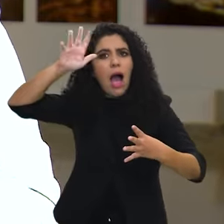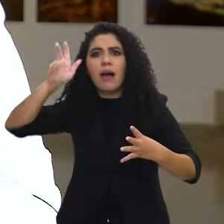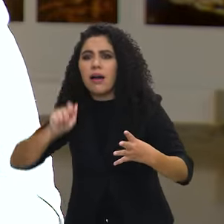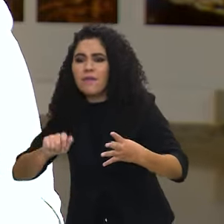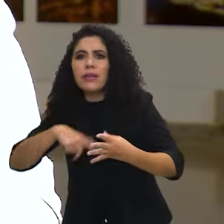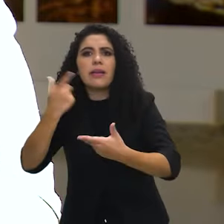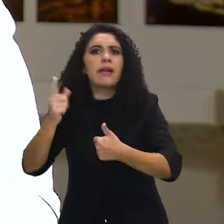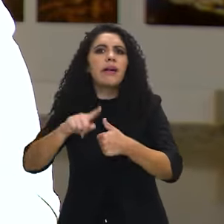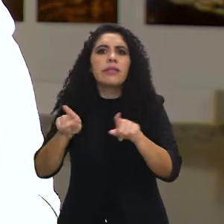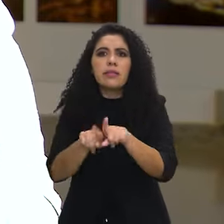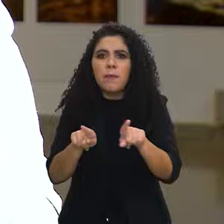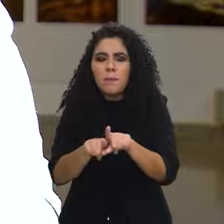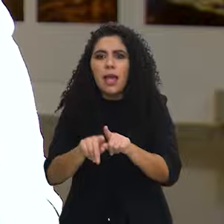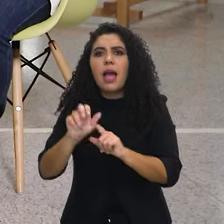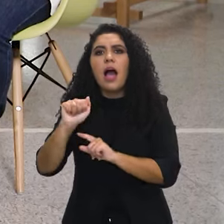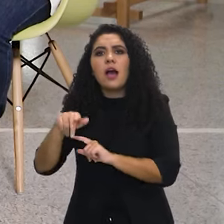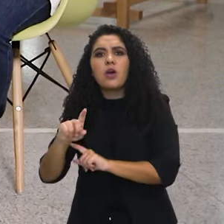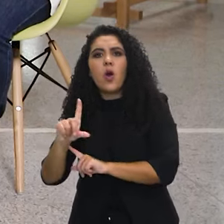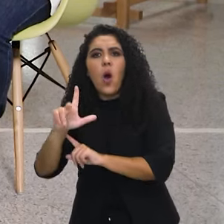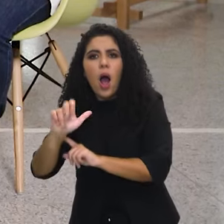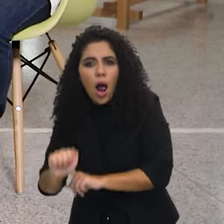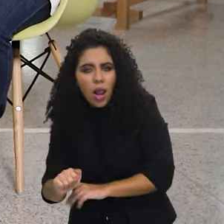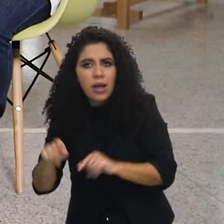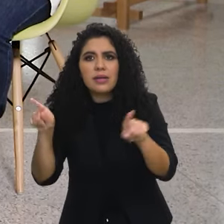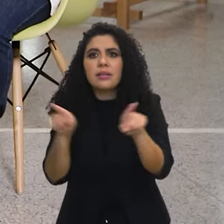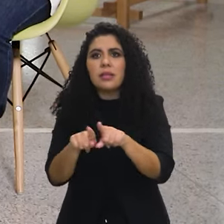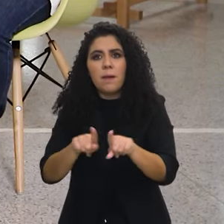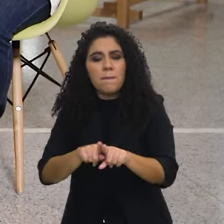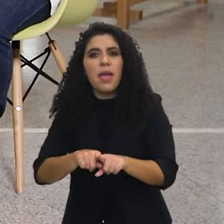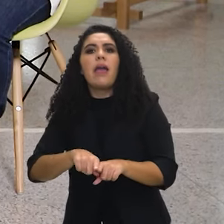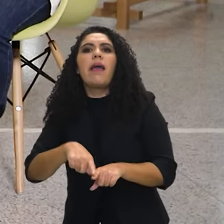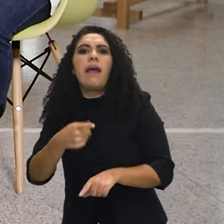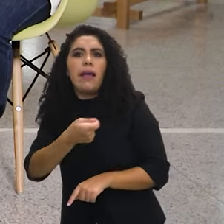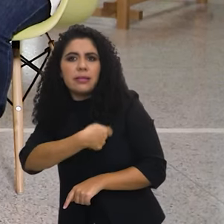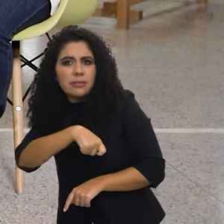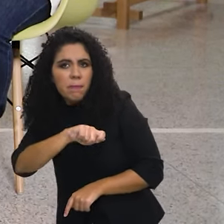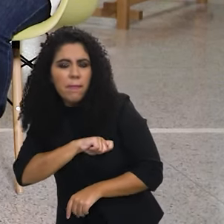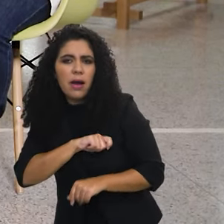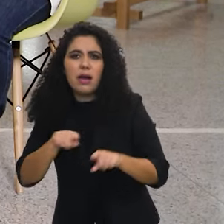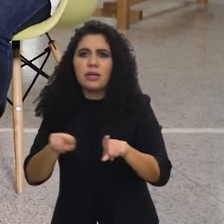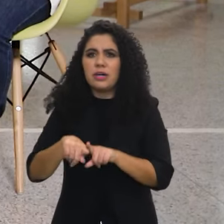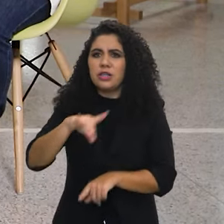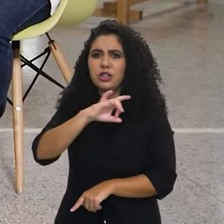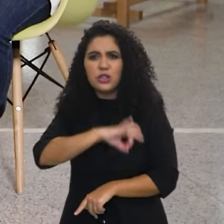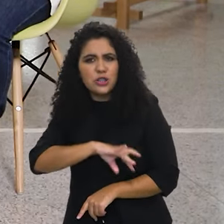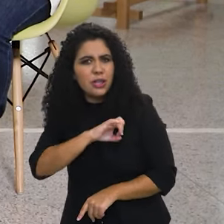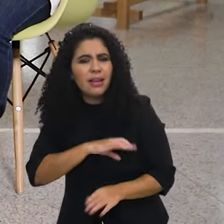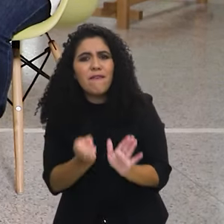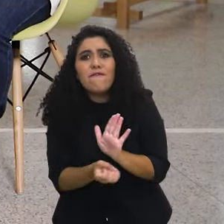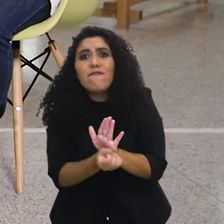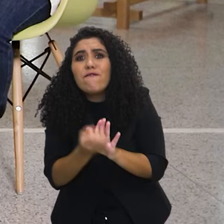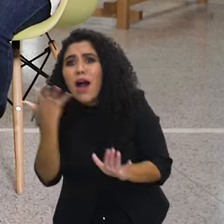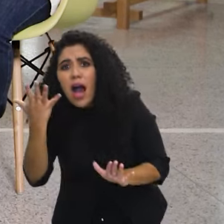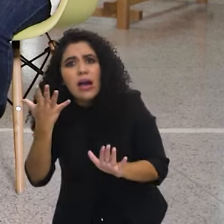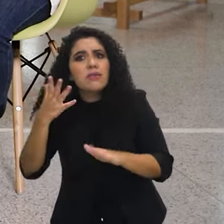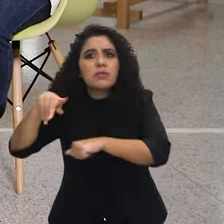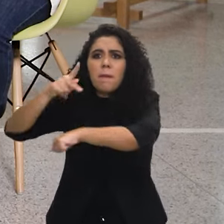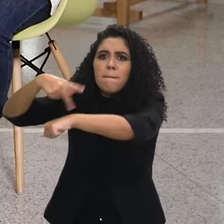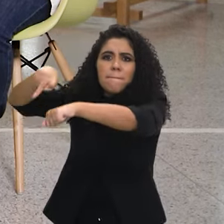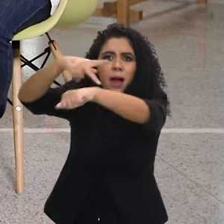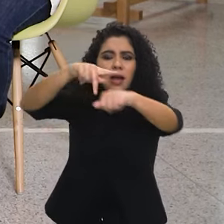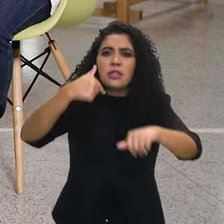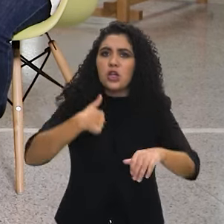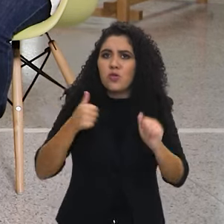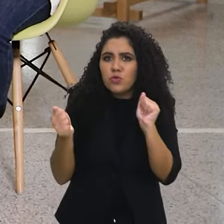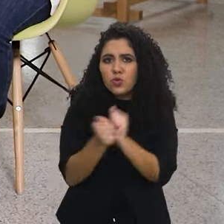né Angola né a Espanha o Chile nós femos com diversos países eu e Jan